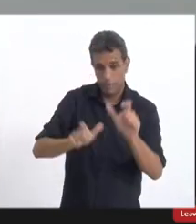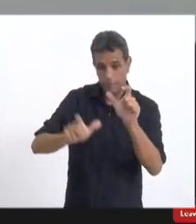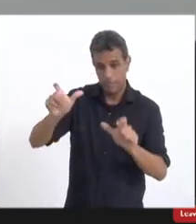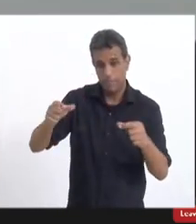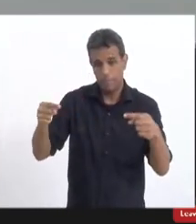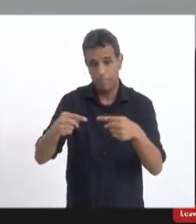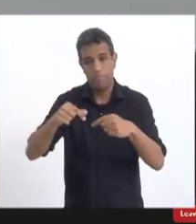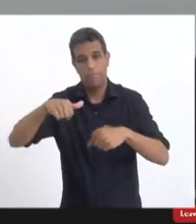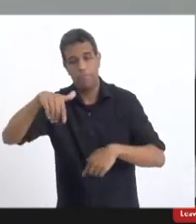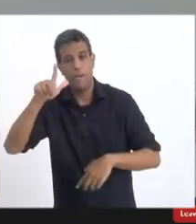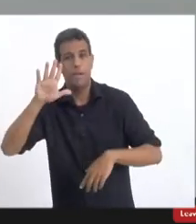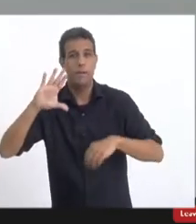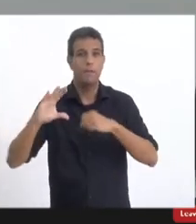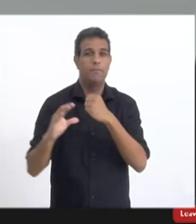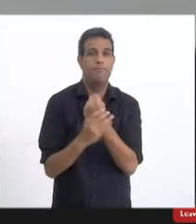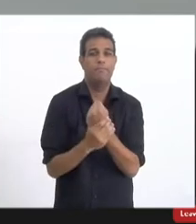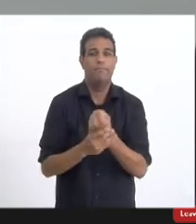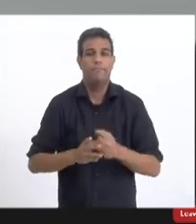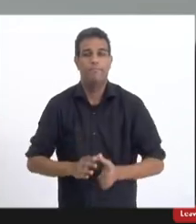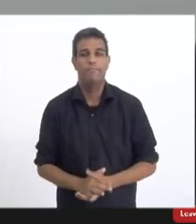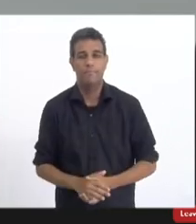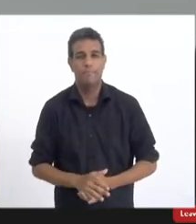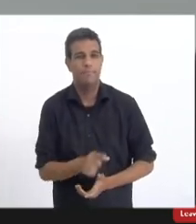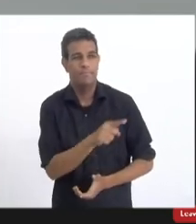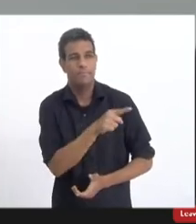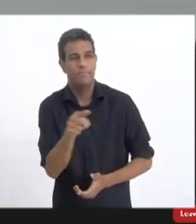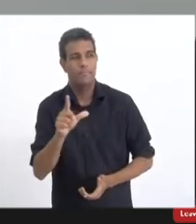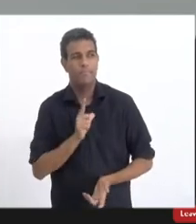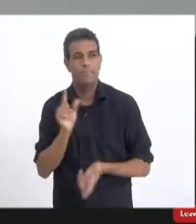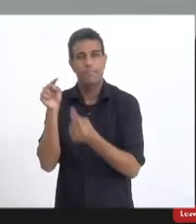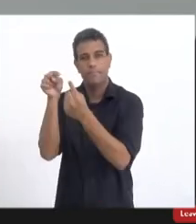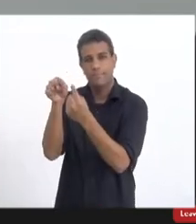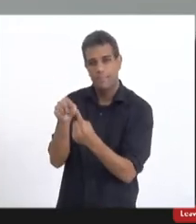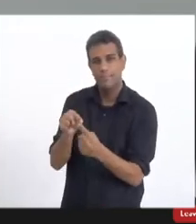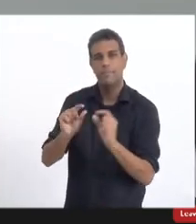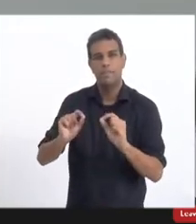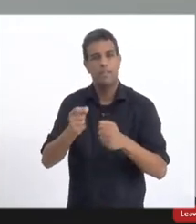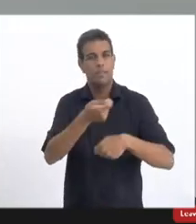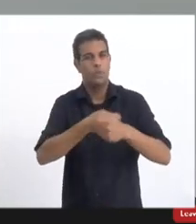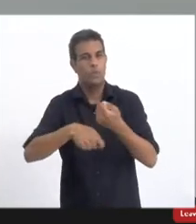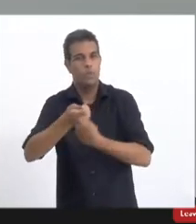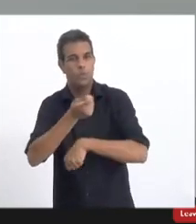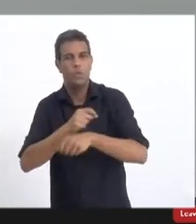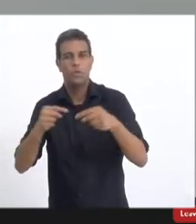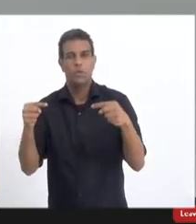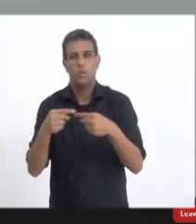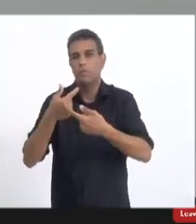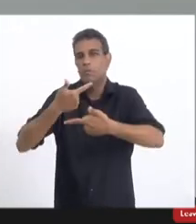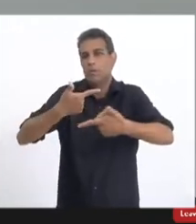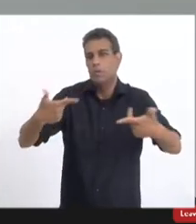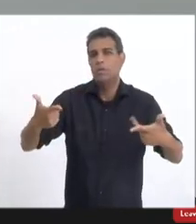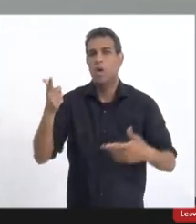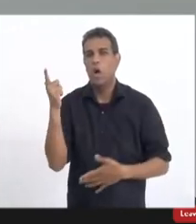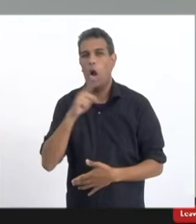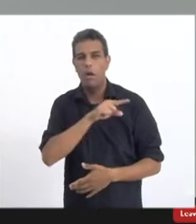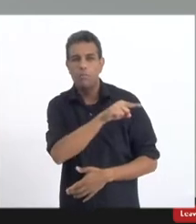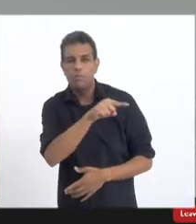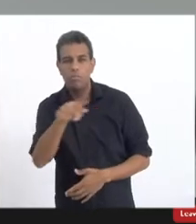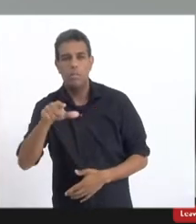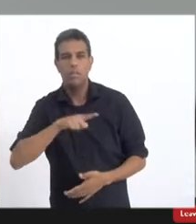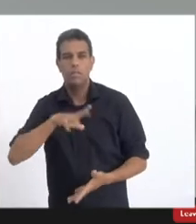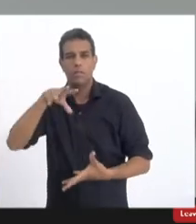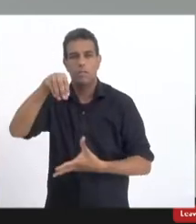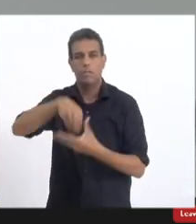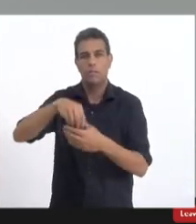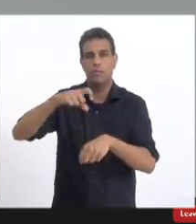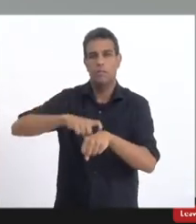mais populoso do estado, e que tem questões econômicas, socioeconômicas, bastante agravadas, sobretudo